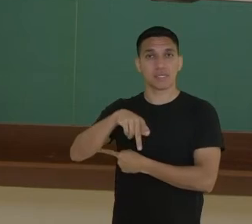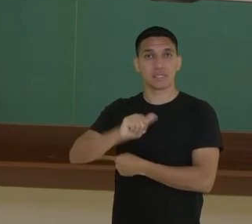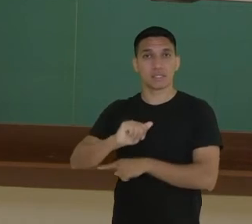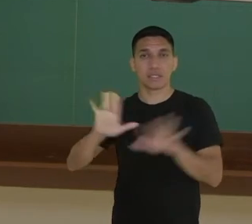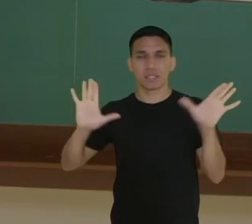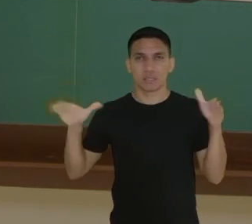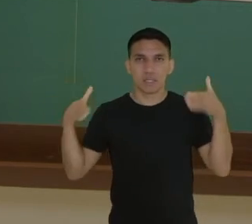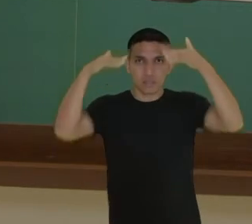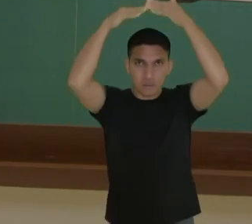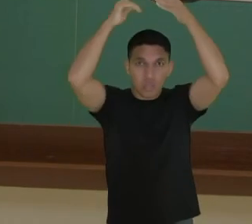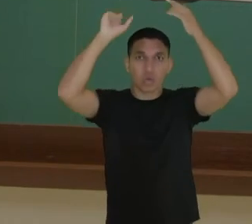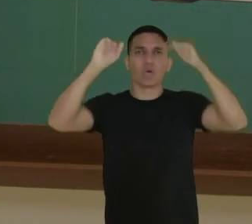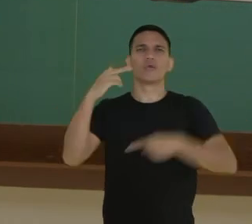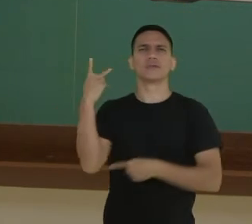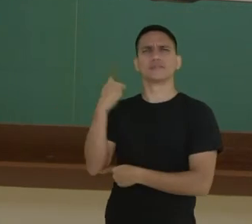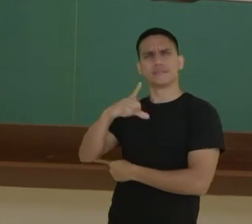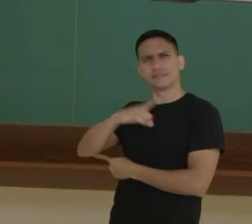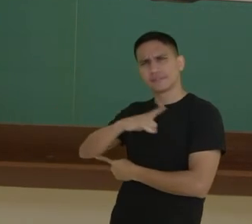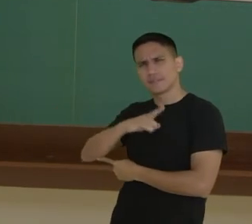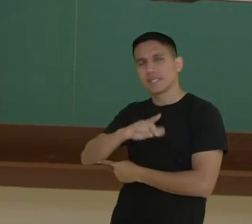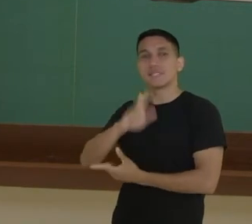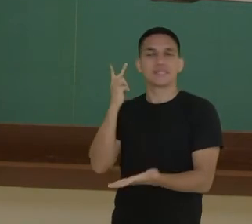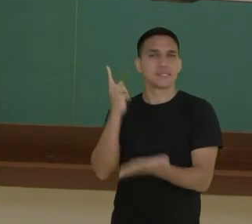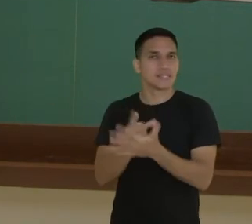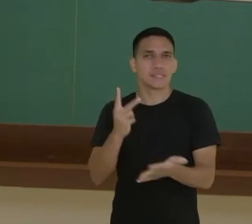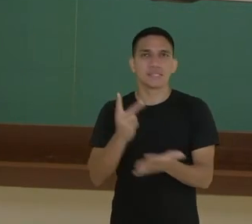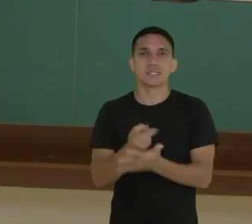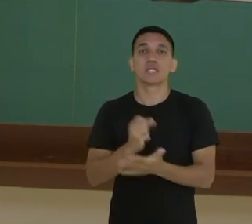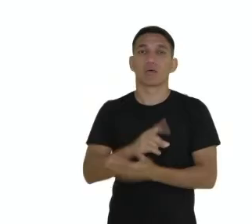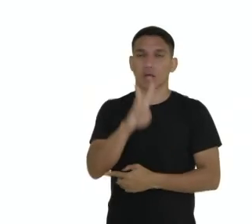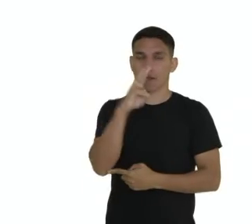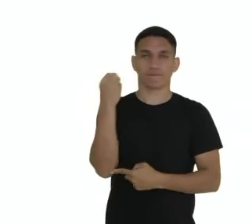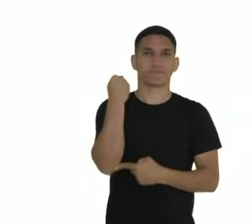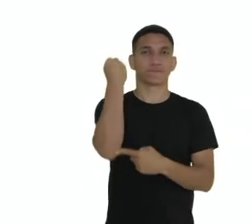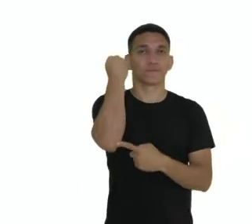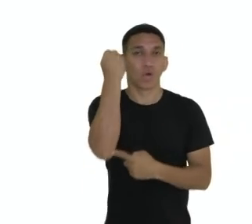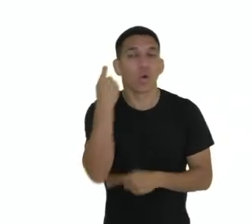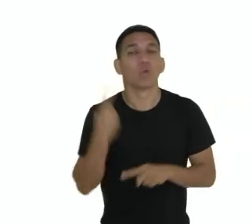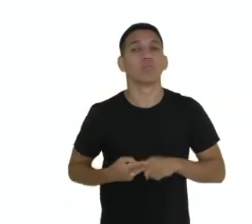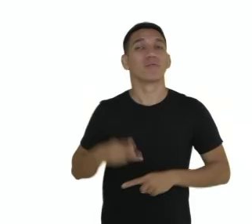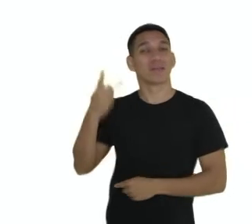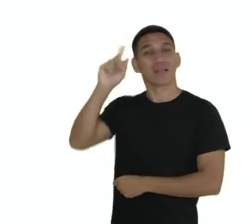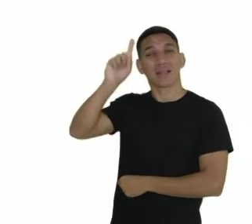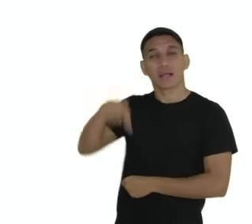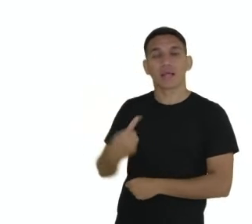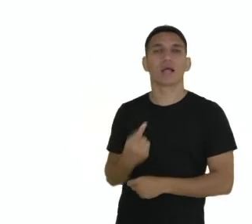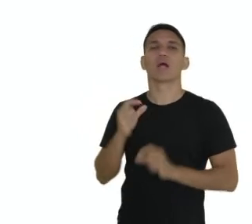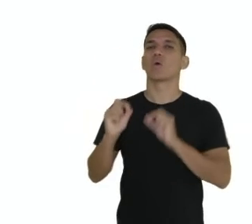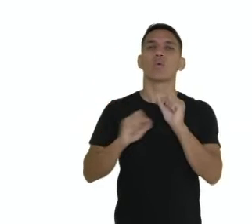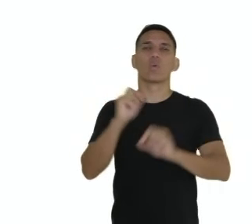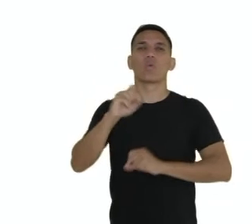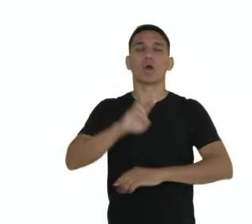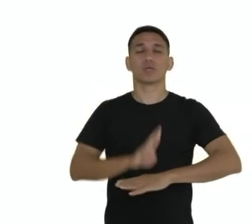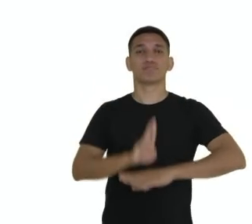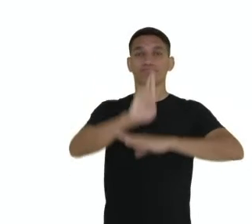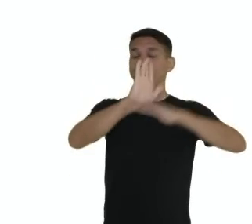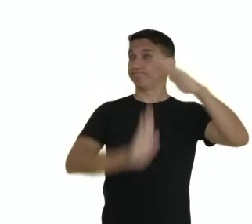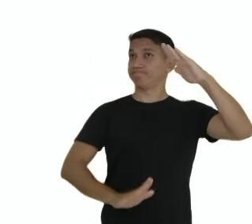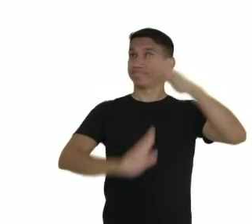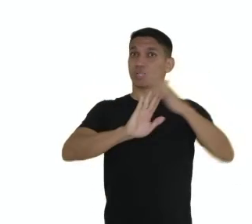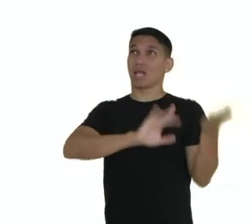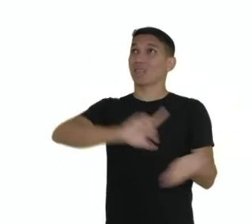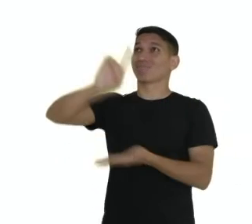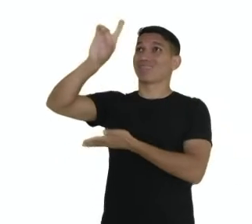o poder do Papa vai ser sempre muito forte por conta que ele é o representante de Deus na